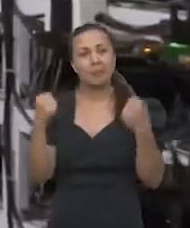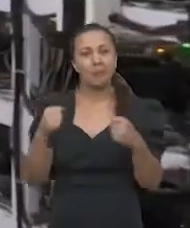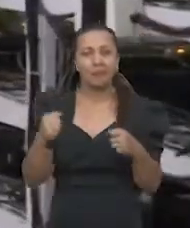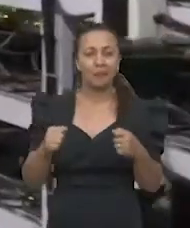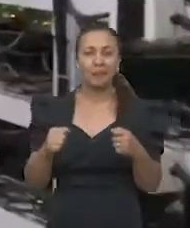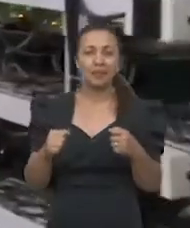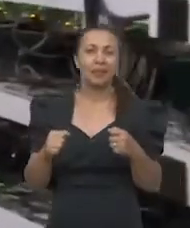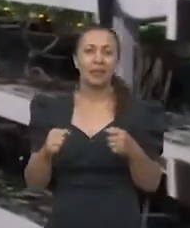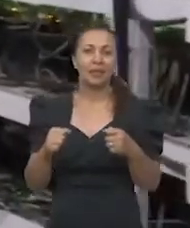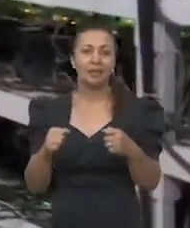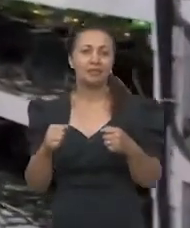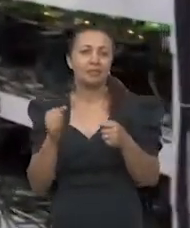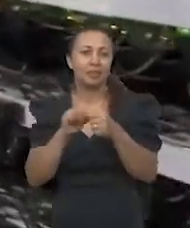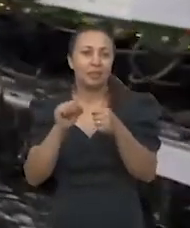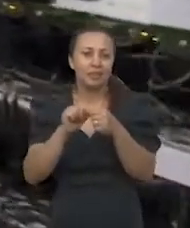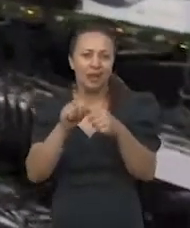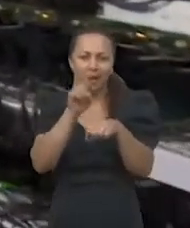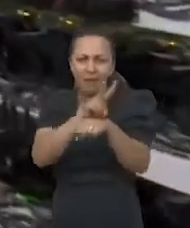para poderem